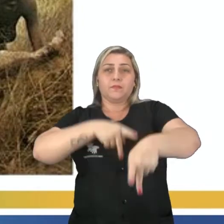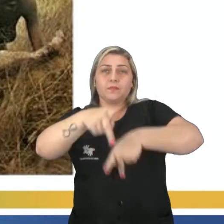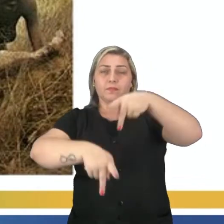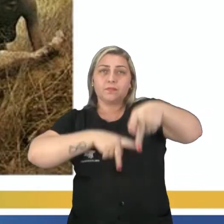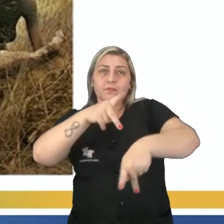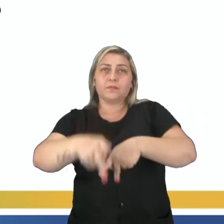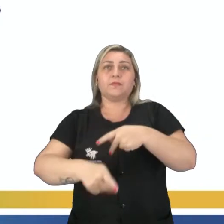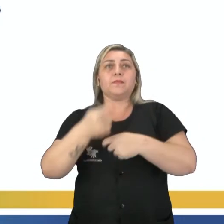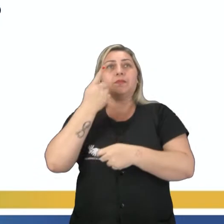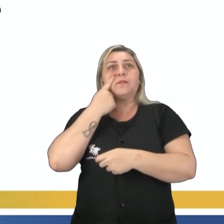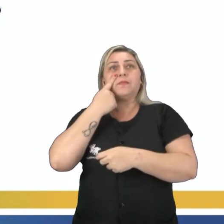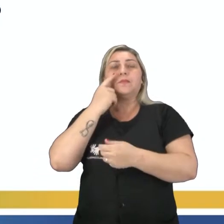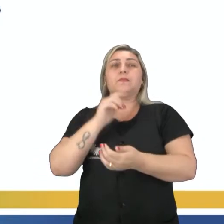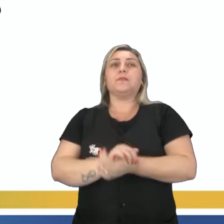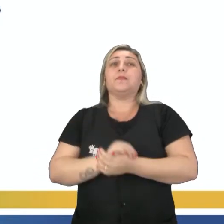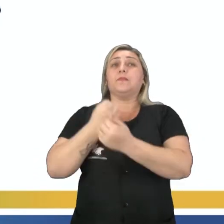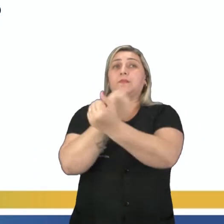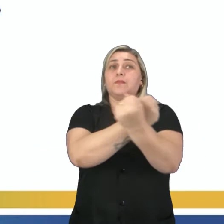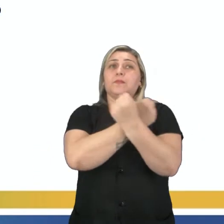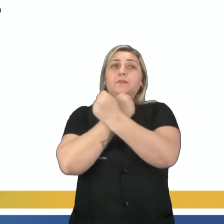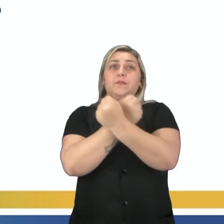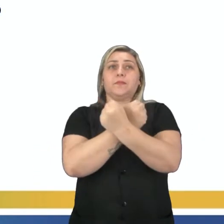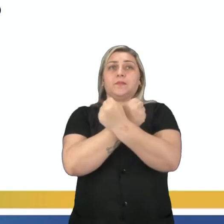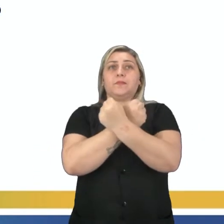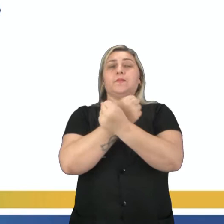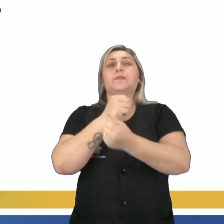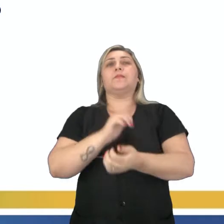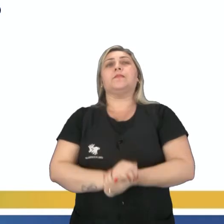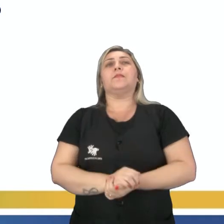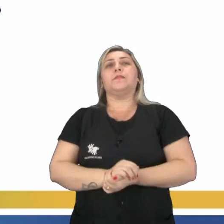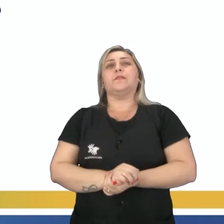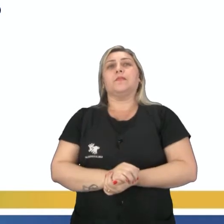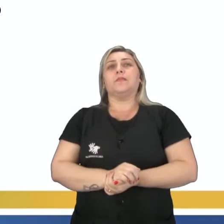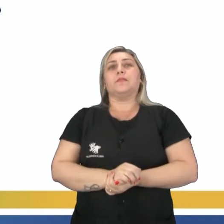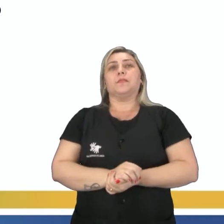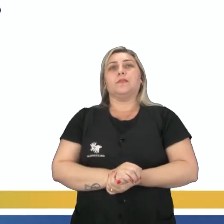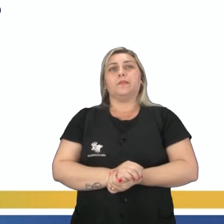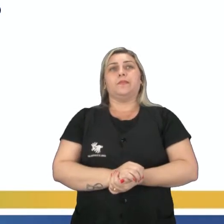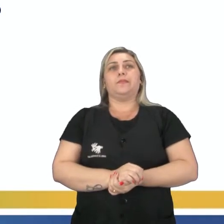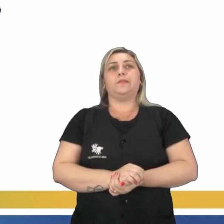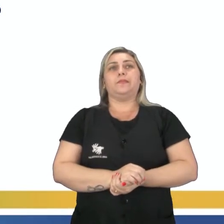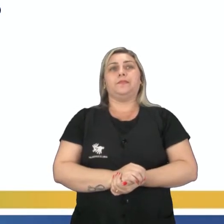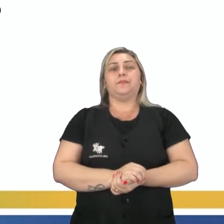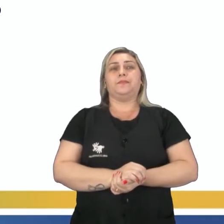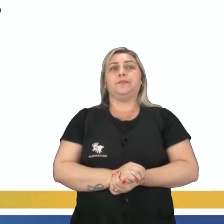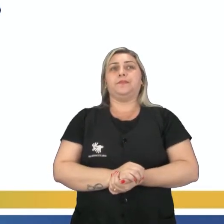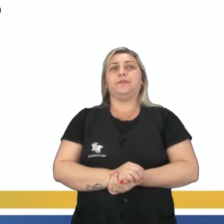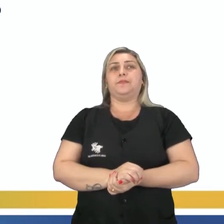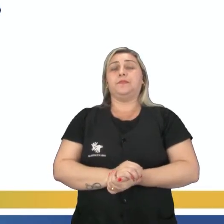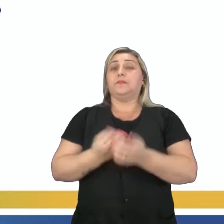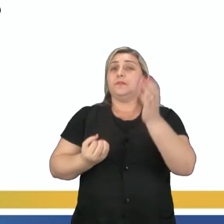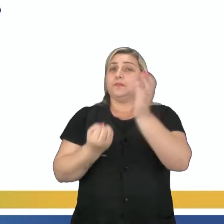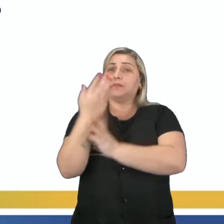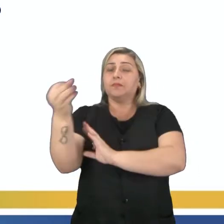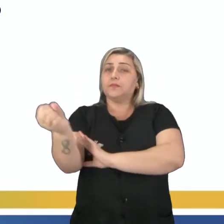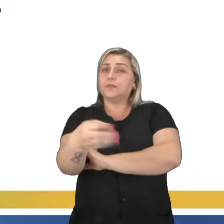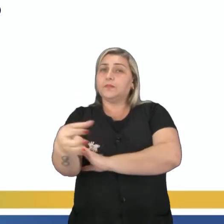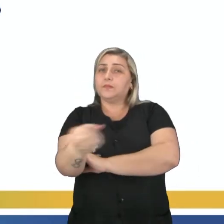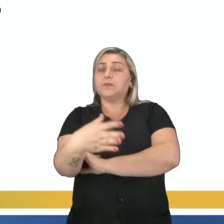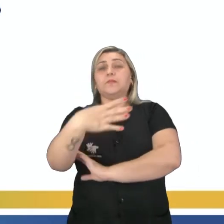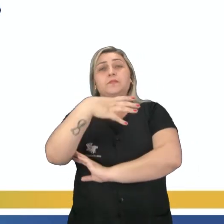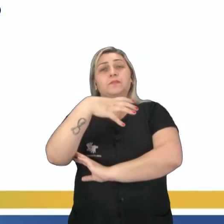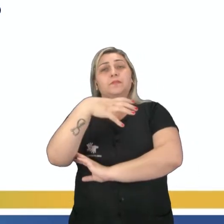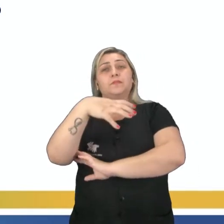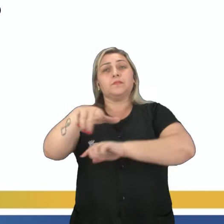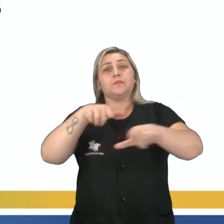Observe aí, certo? Vamos falar aqui um pouquinho sobre o trabalho escravo. À medida que surgiram novas formas